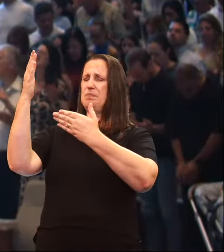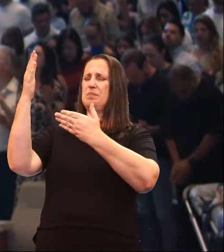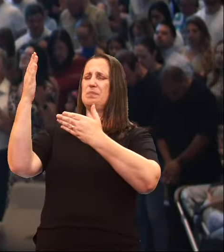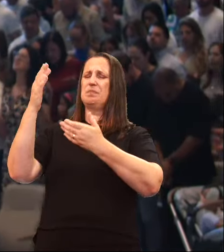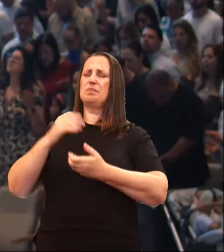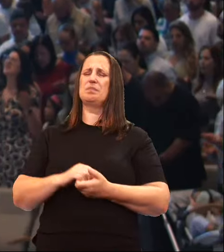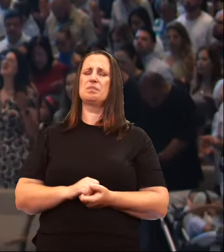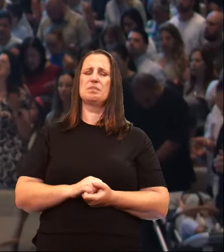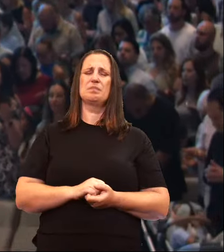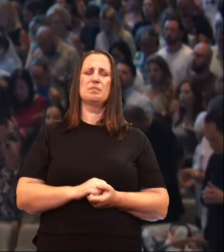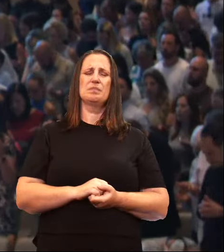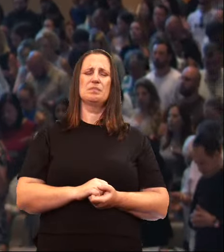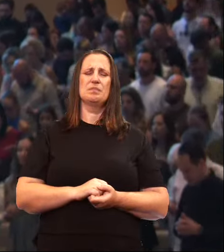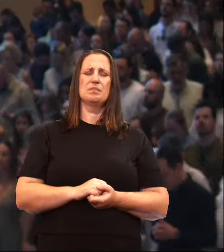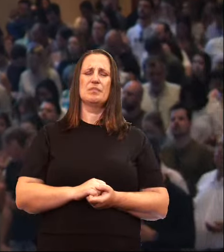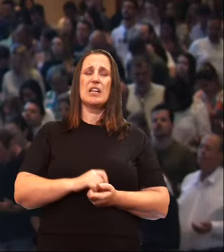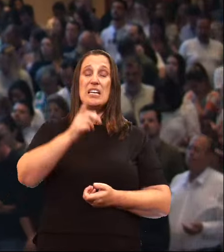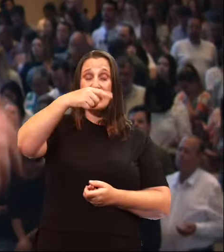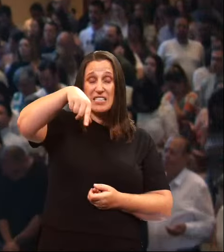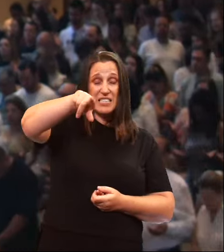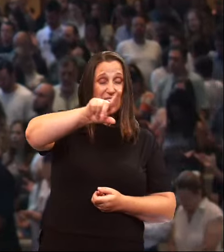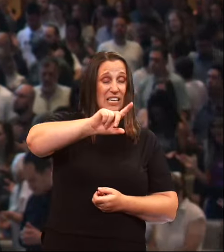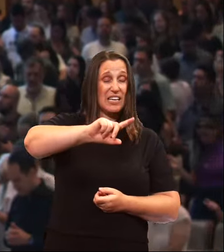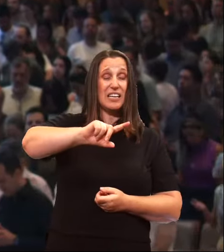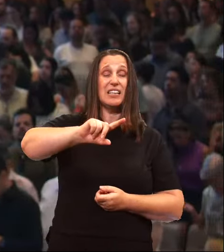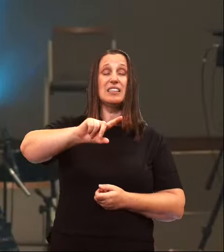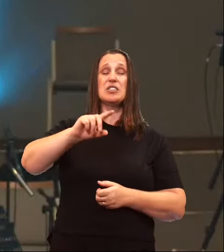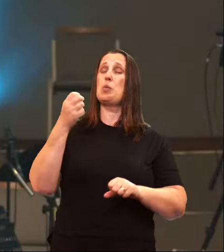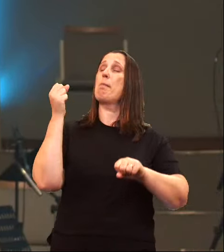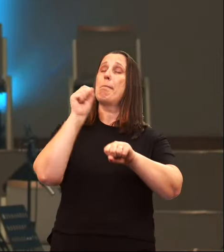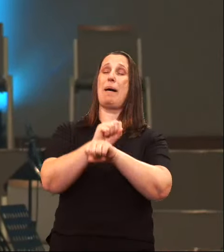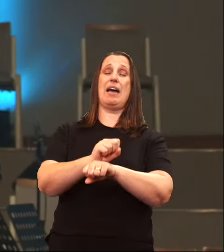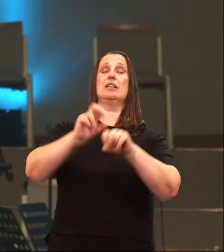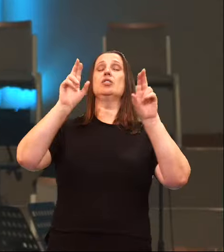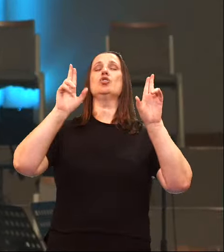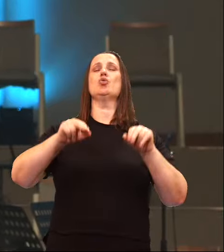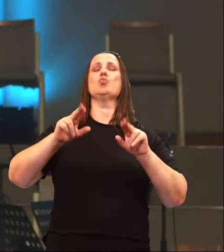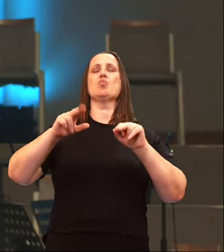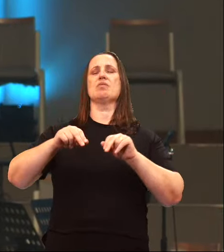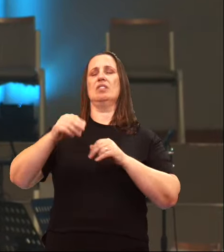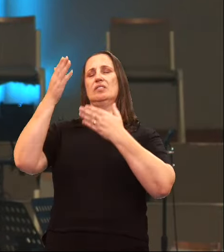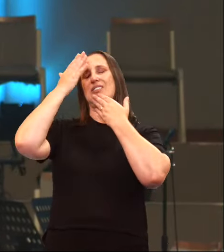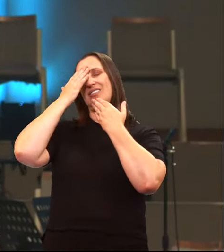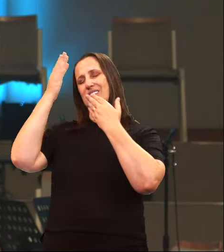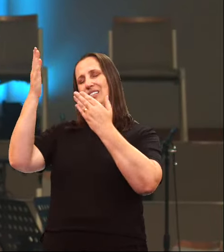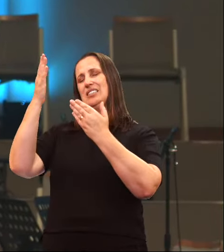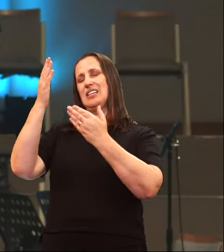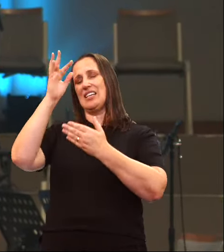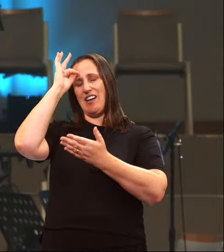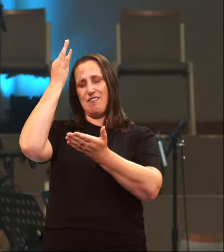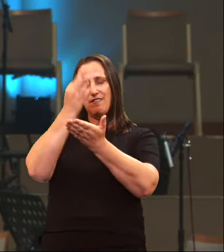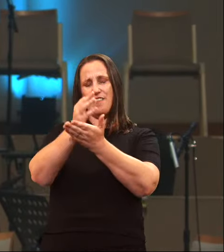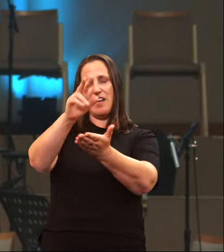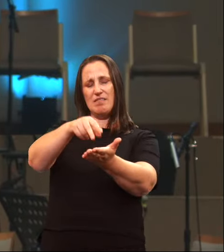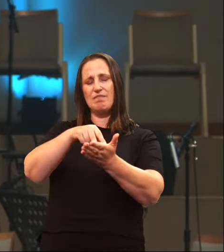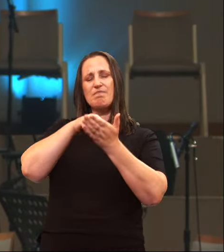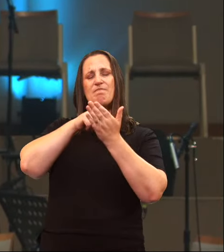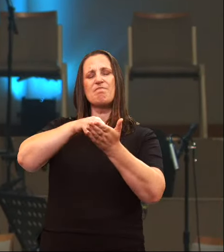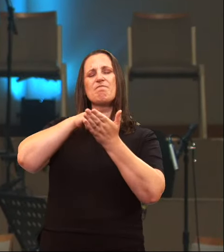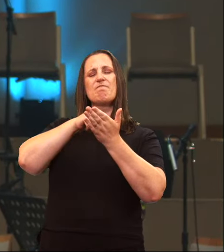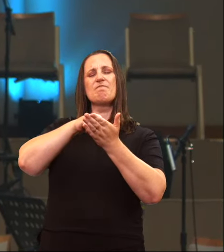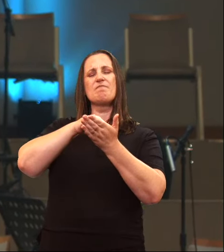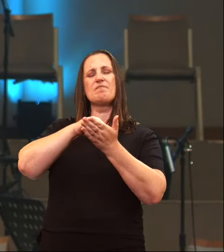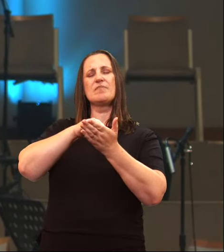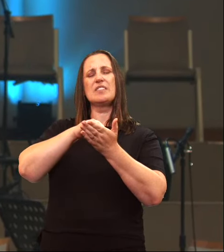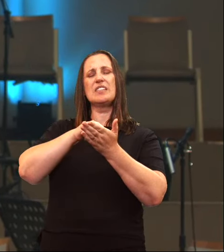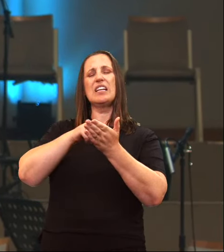Pai. Que eles não parem no caminho, que a fé seja fortalecida e que eles